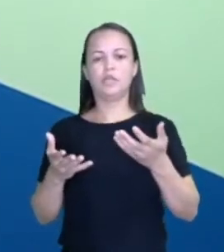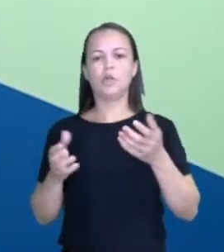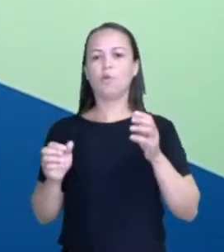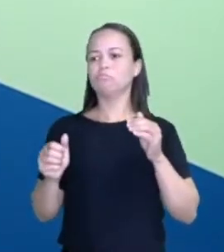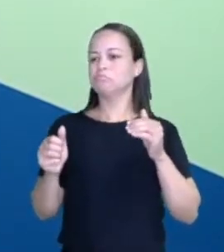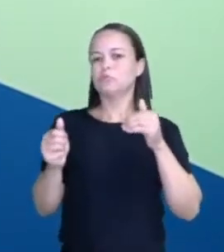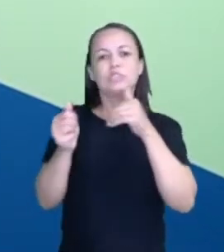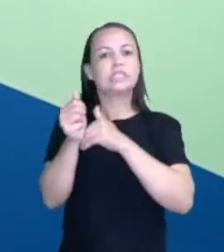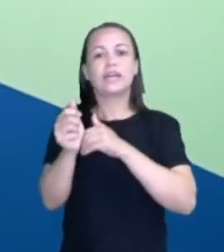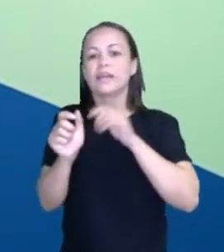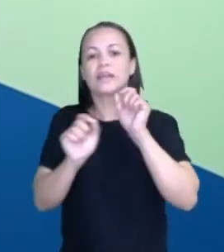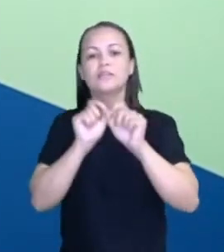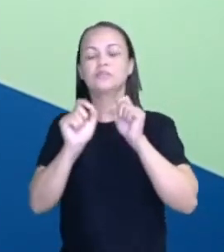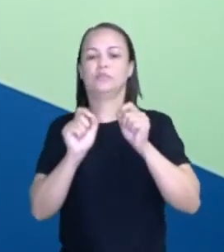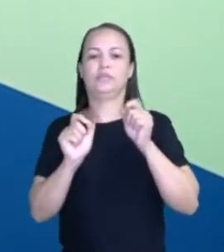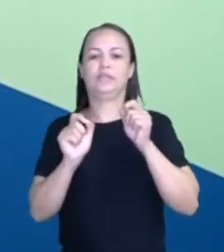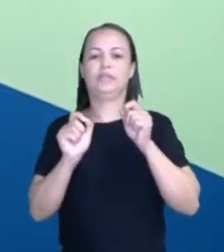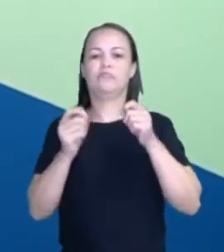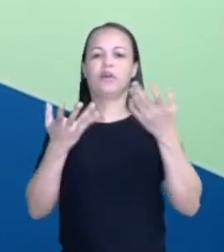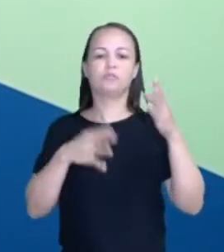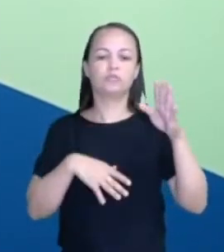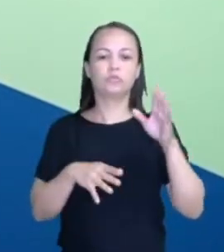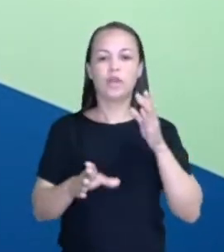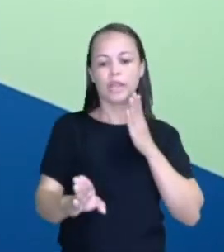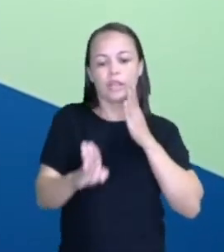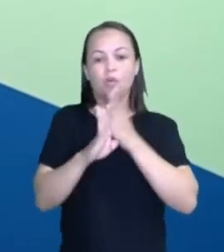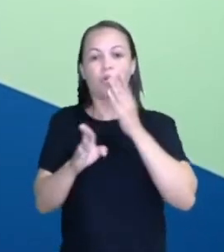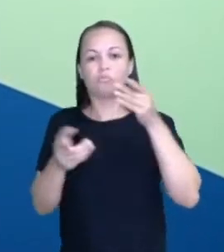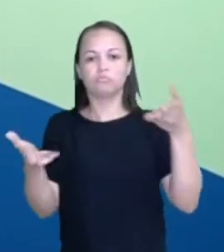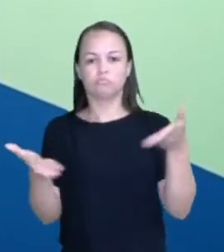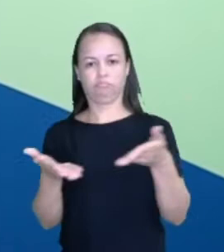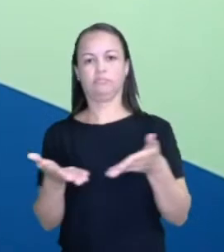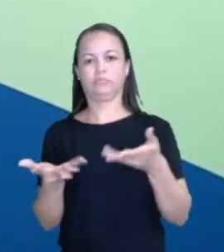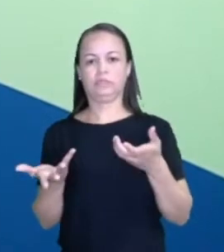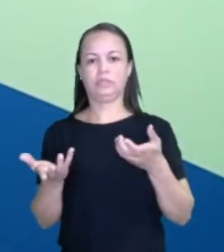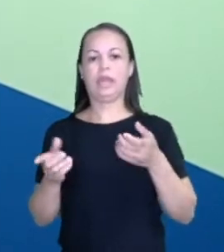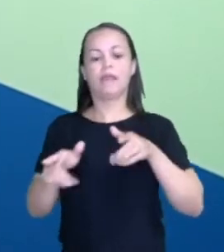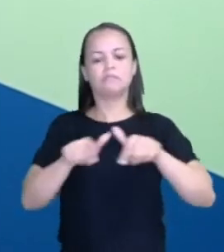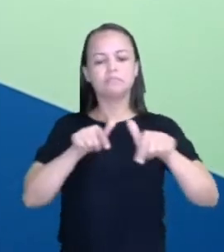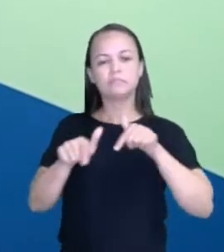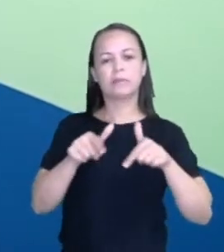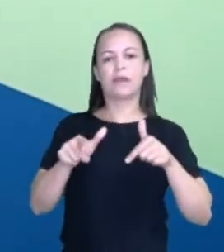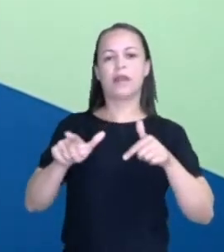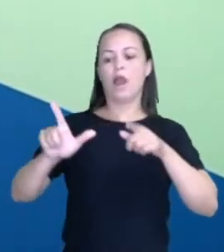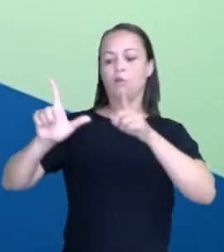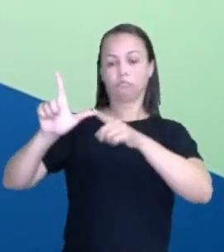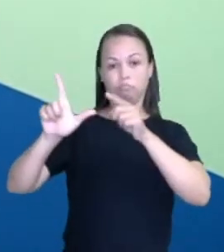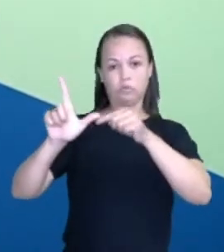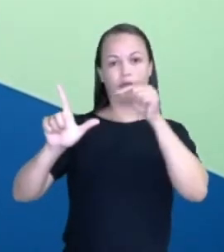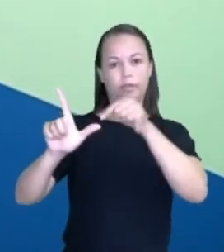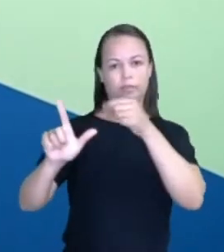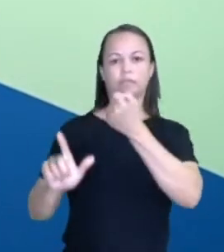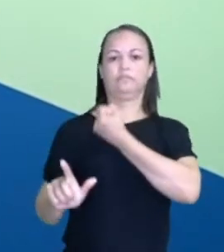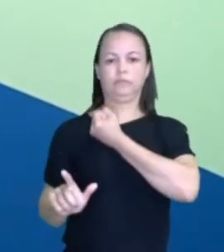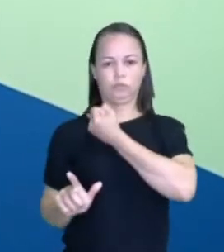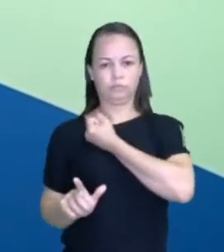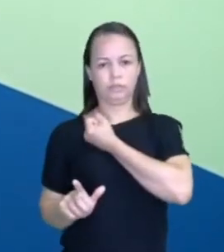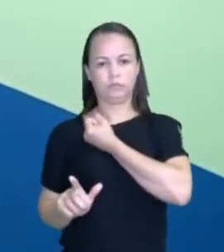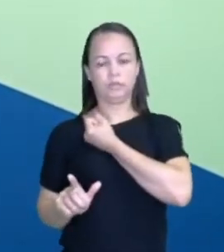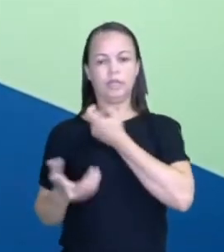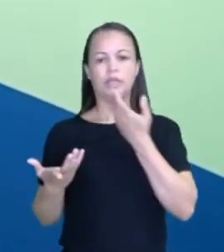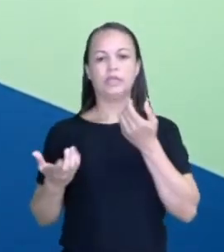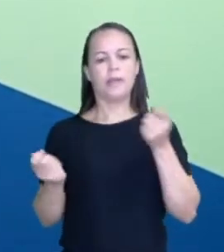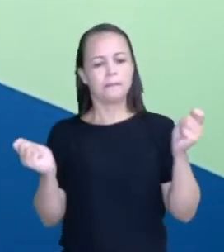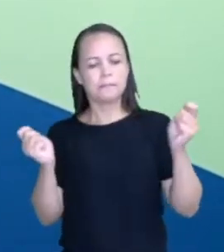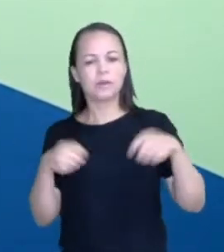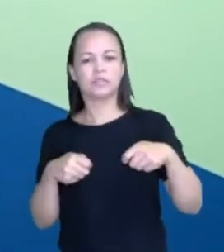fazer hoje. É trabalhar com números e letras, só que agora com a possibilidade da gente encontrar